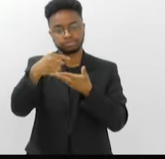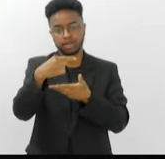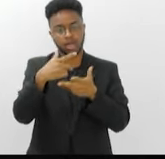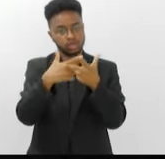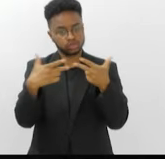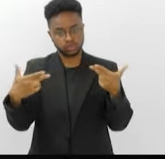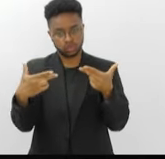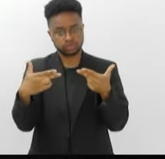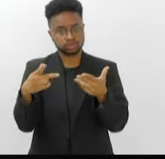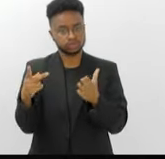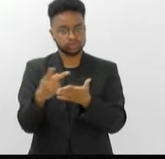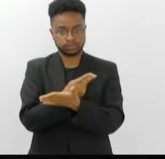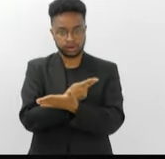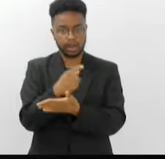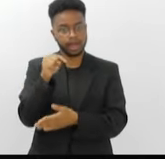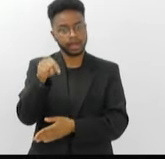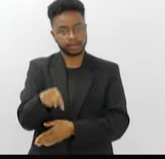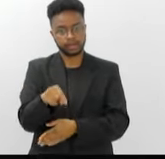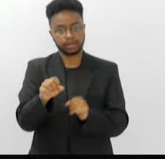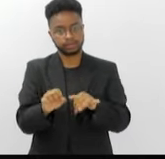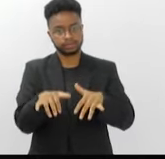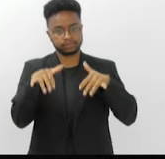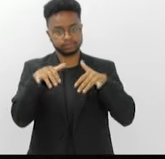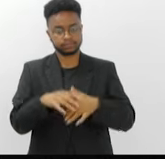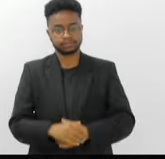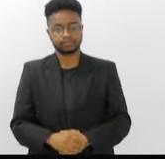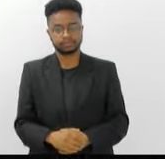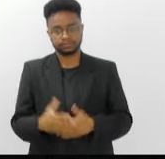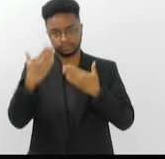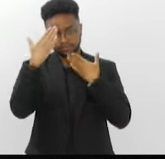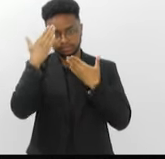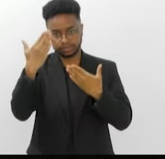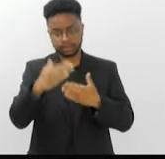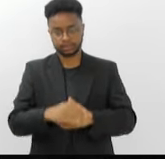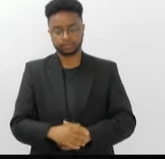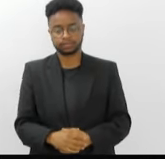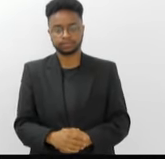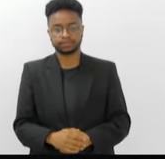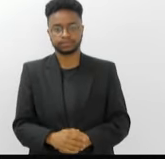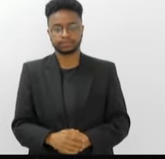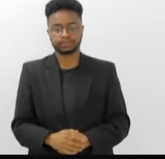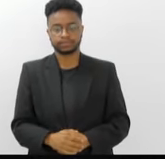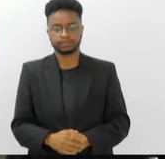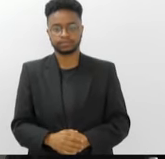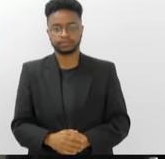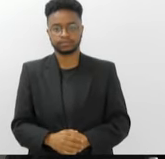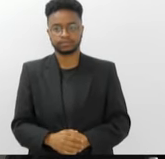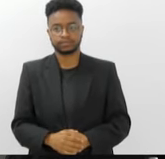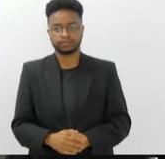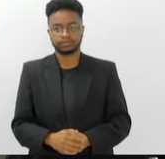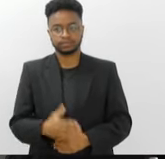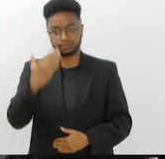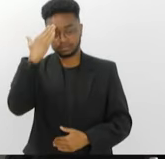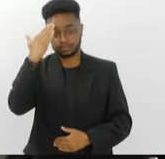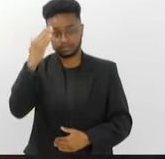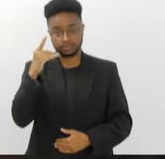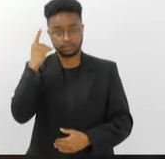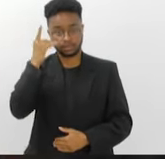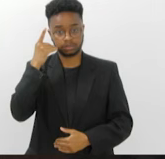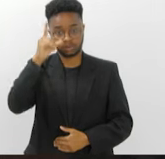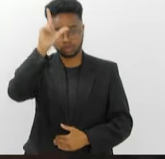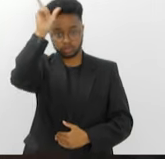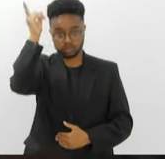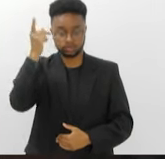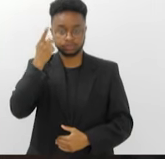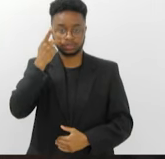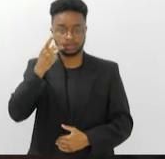que vêm ocorrendo aqui no Parlamento Fluminense. Muito obrigado, presidente. Muito obrigado, nosso nobre deputado Luiz